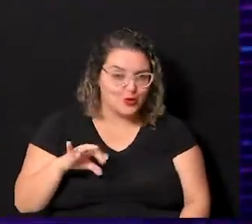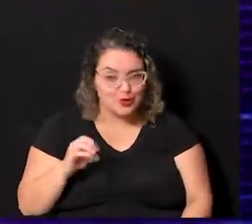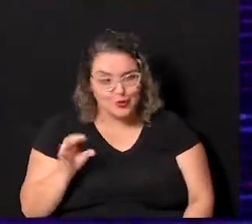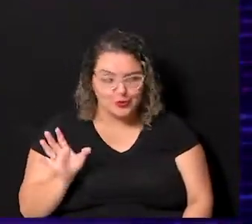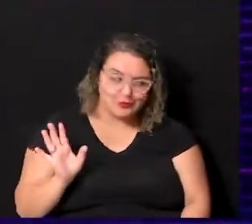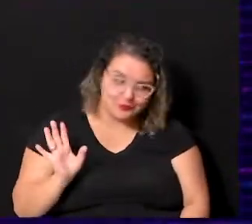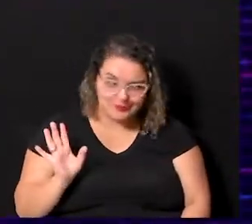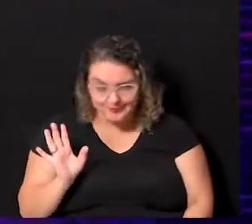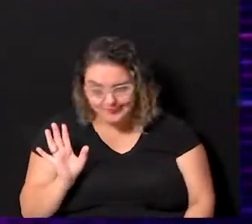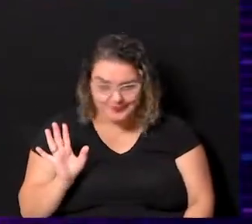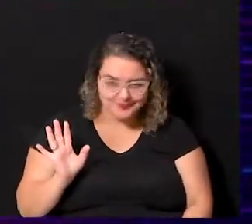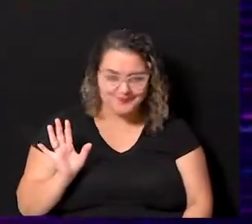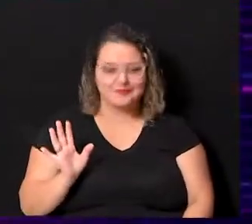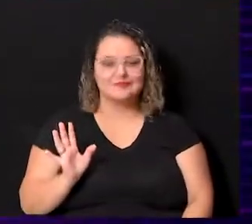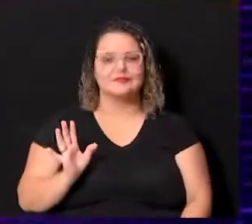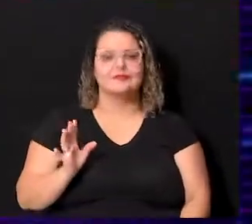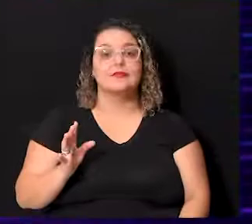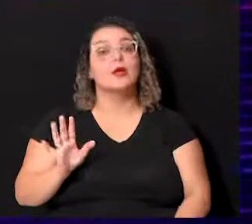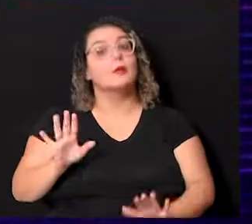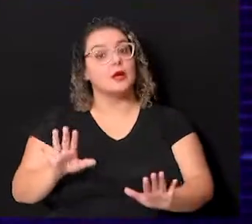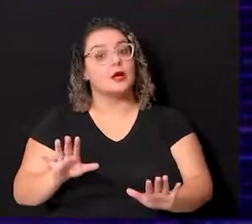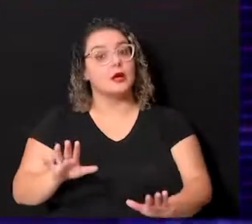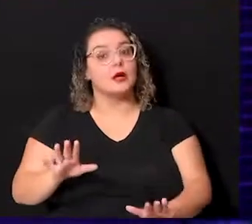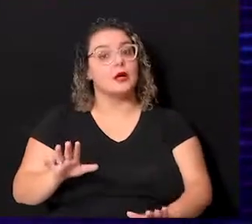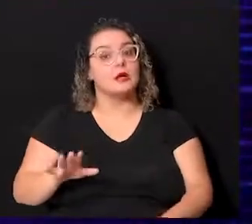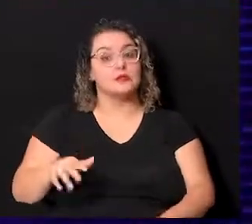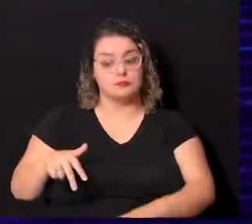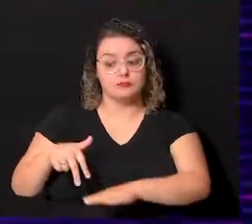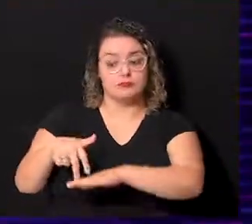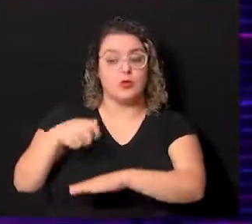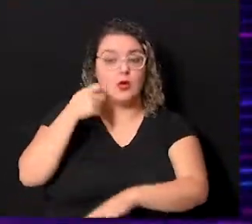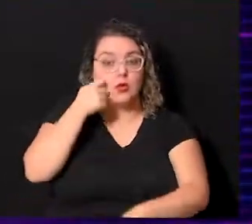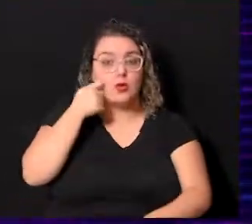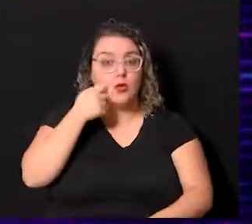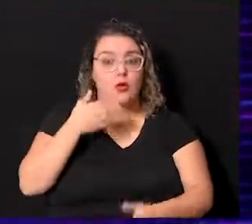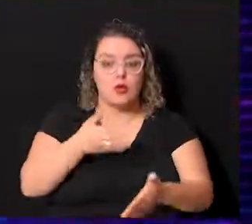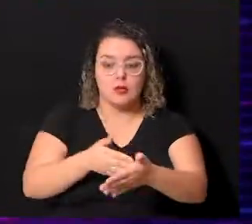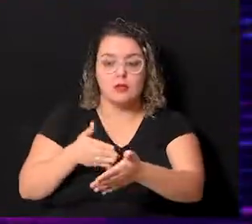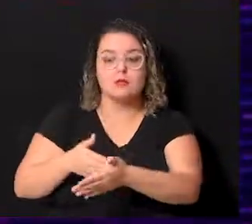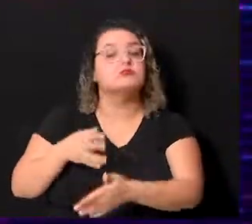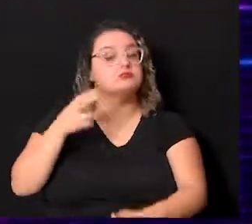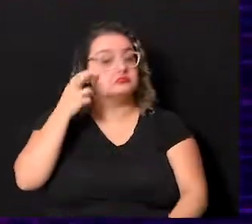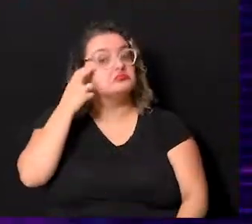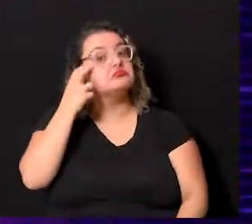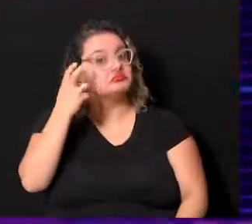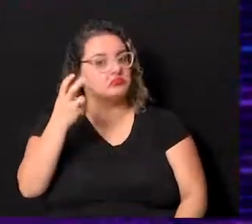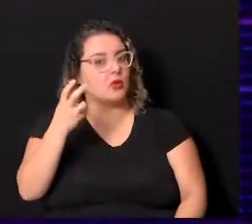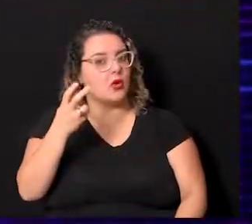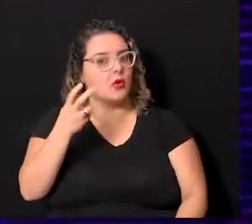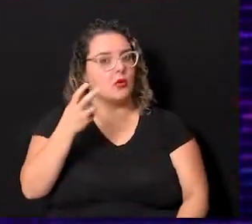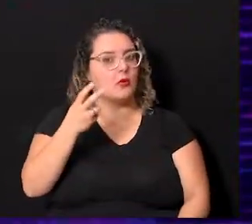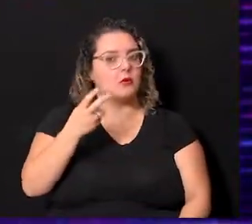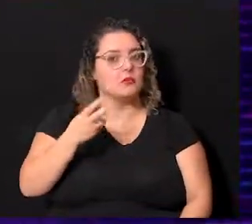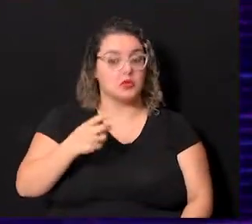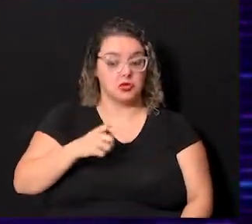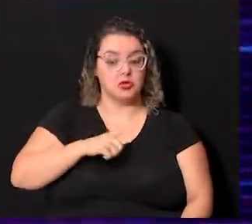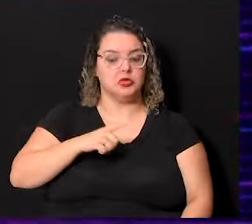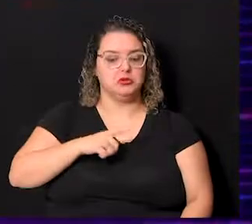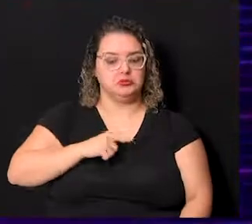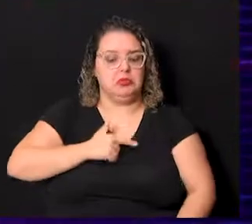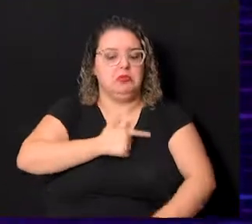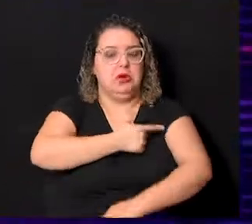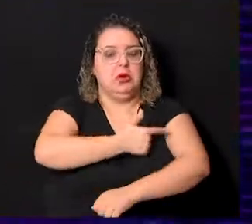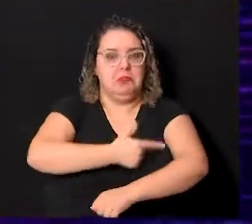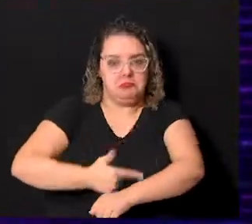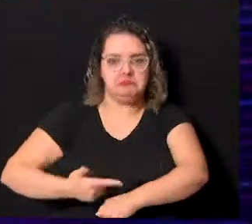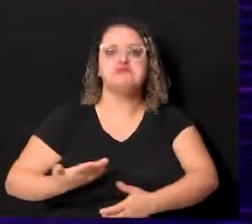do tempo é esse personagem super limitado, porque não é um cara inteligente, não é um cara culto, tentando